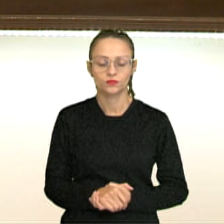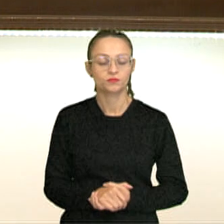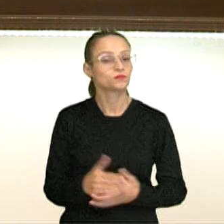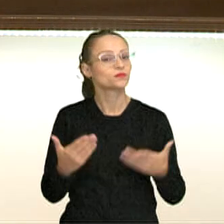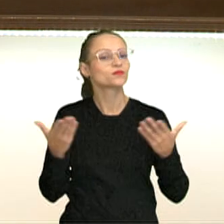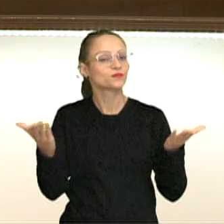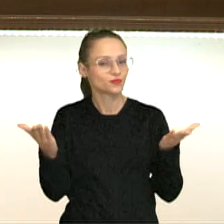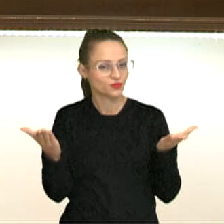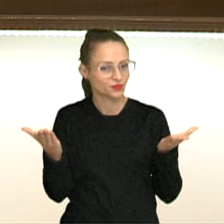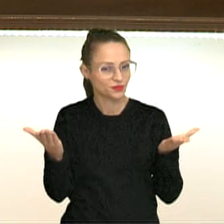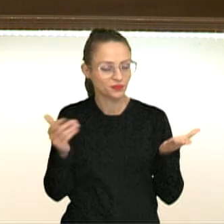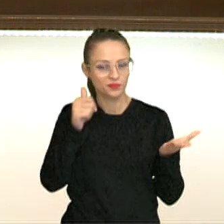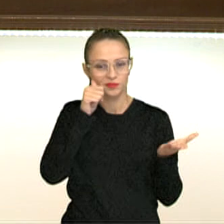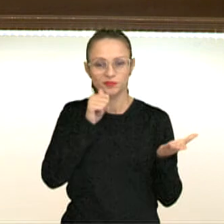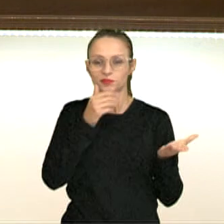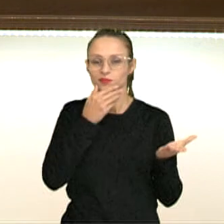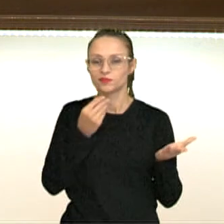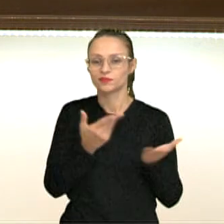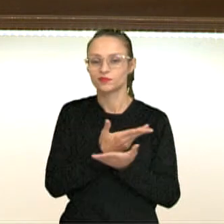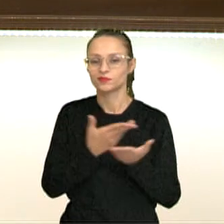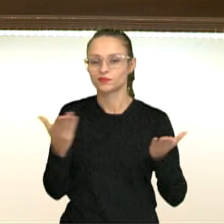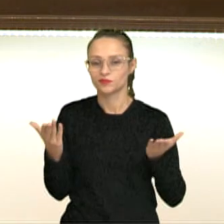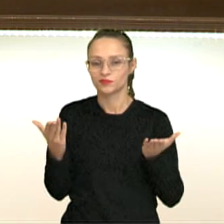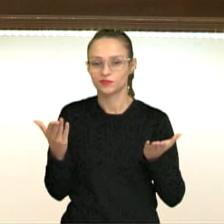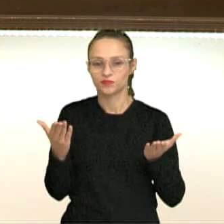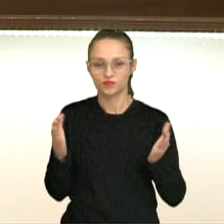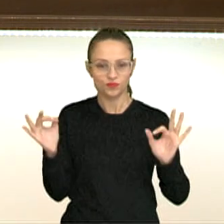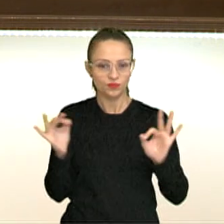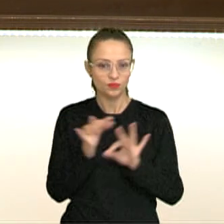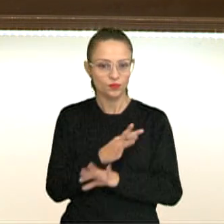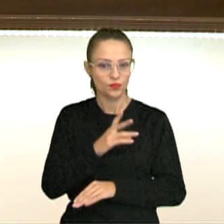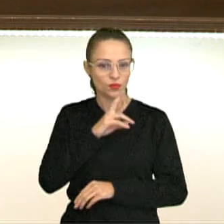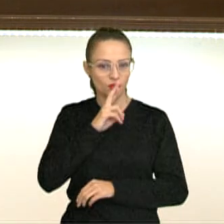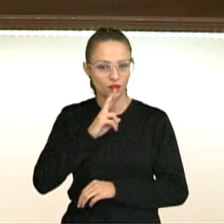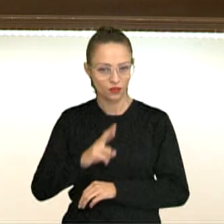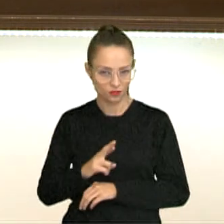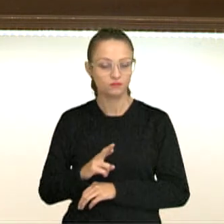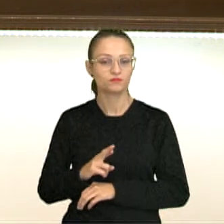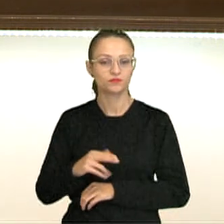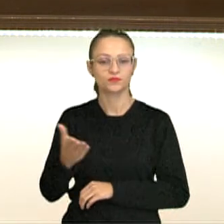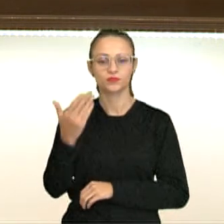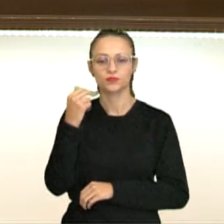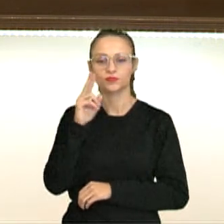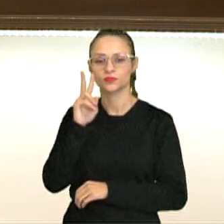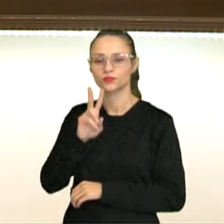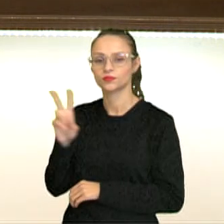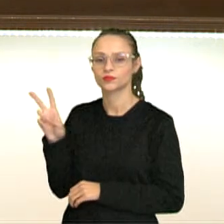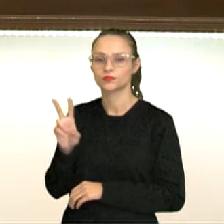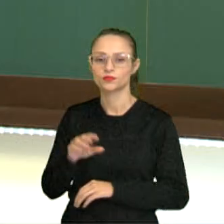E aí, chicos e chicas, completaram os espaços? Vamos a ver?